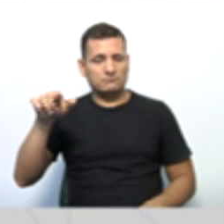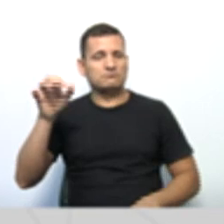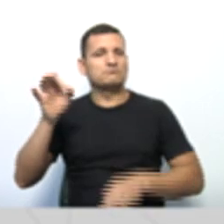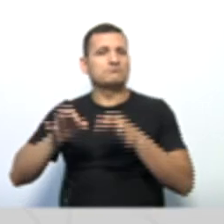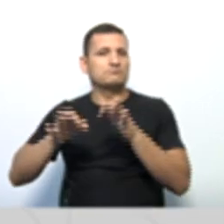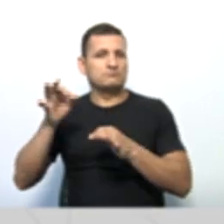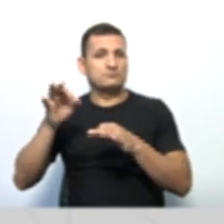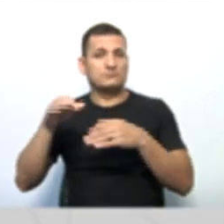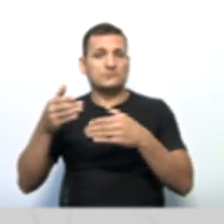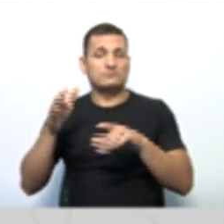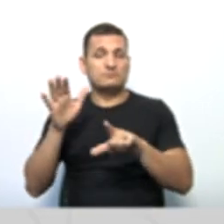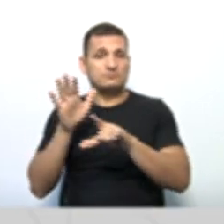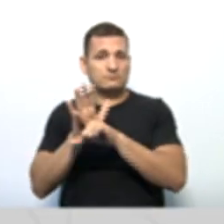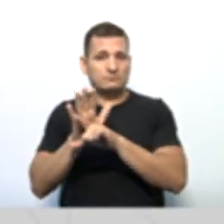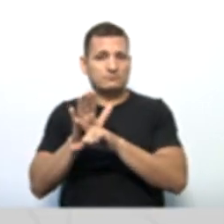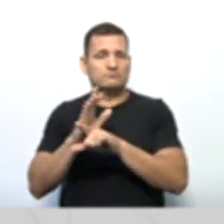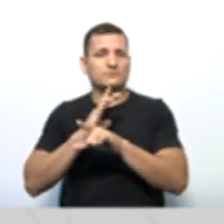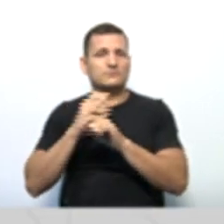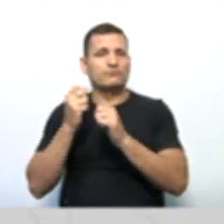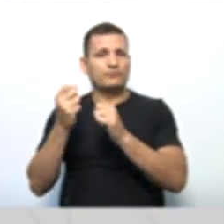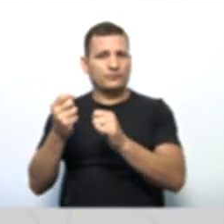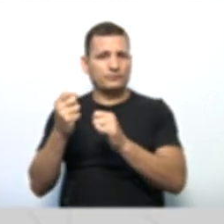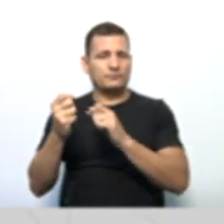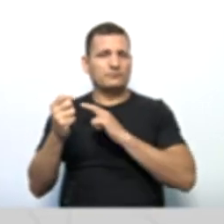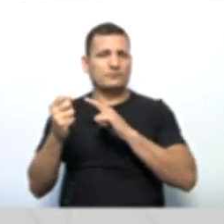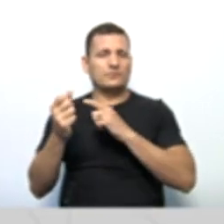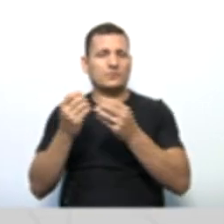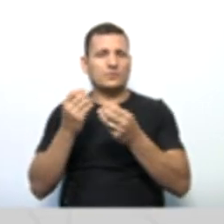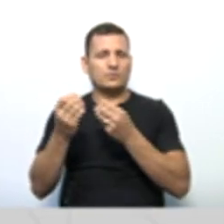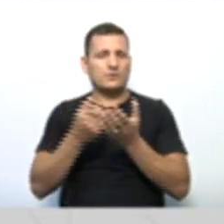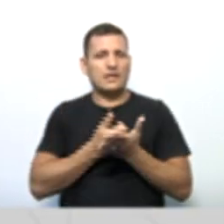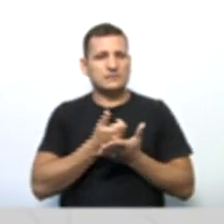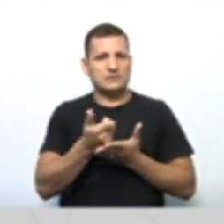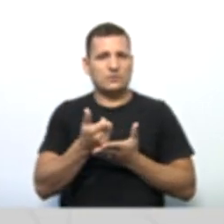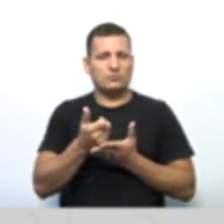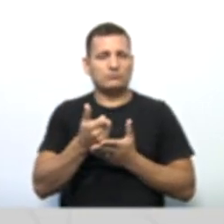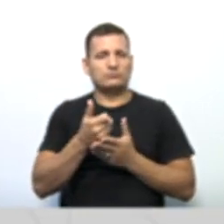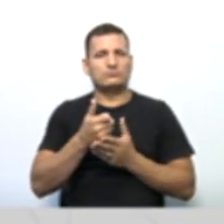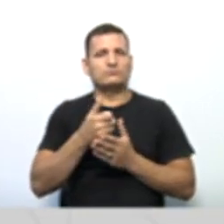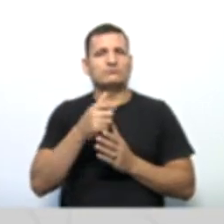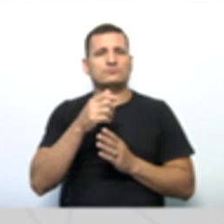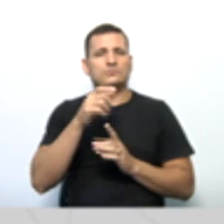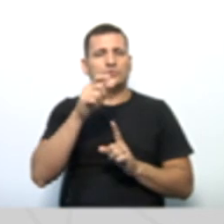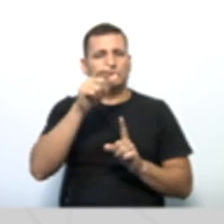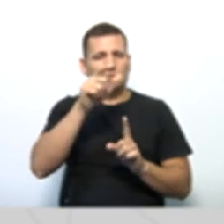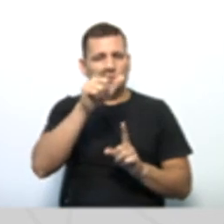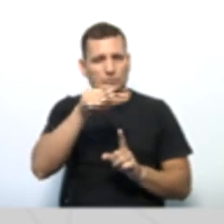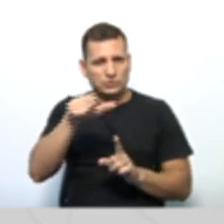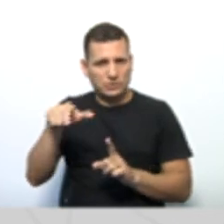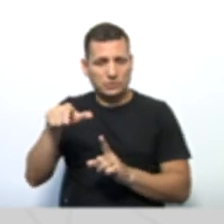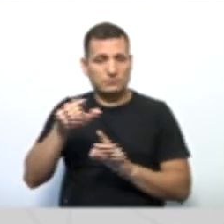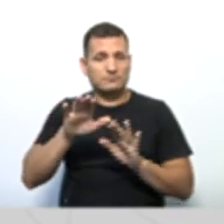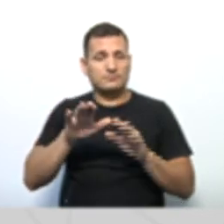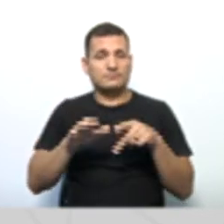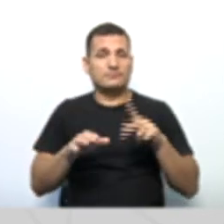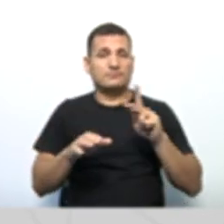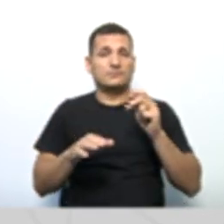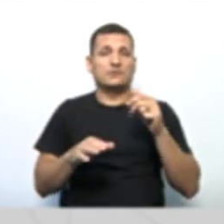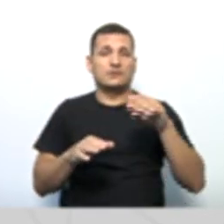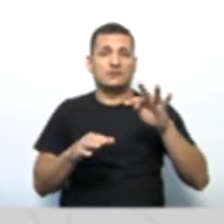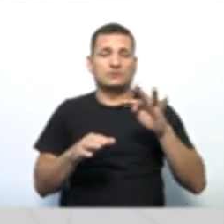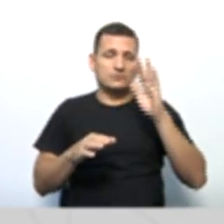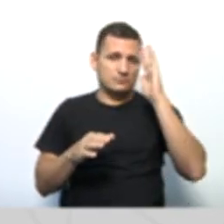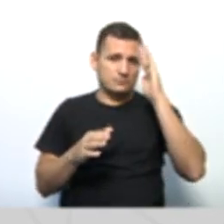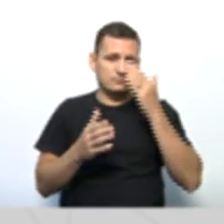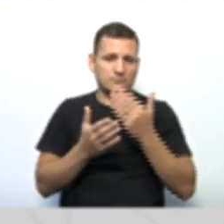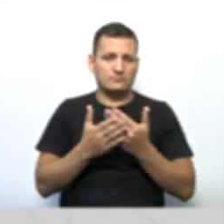uma força muito grande ainda sobre a ação do sujeito. Já Kant acredita mais na autodeterminação do homem.